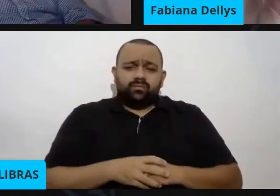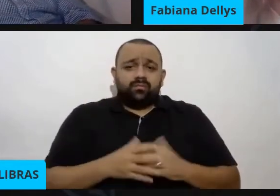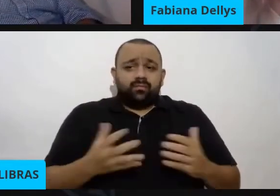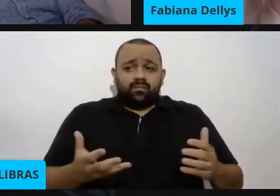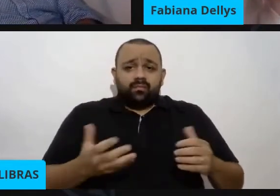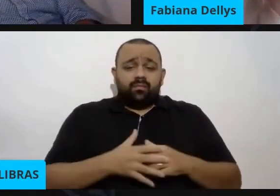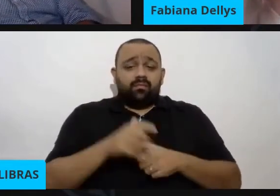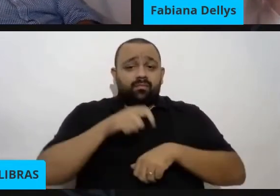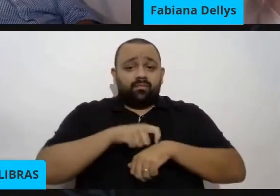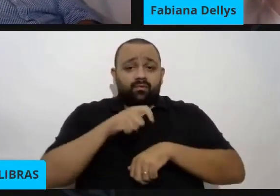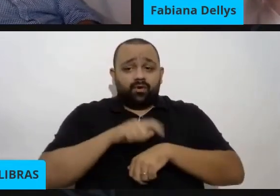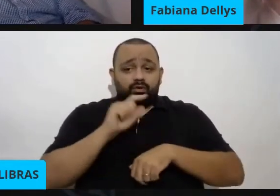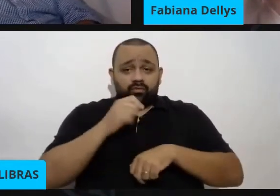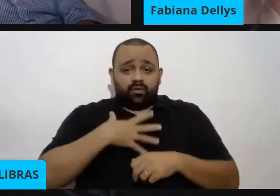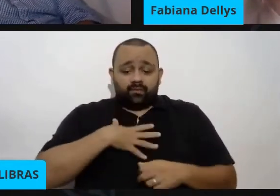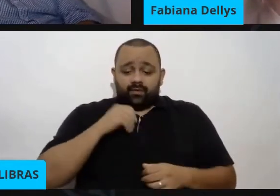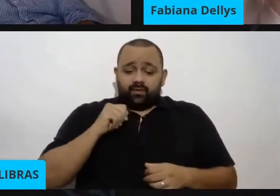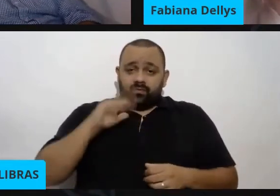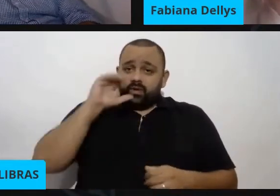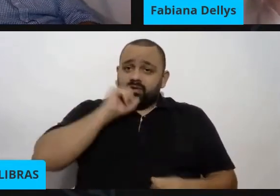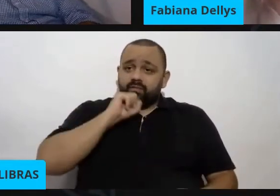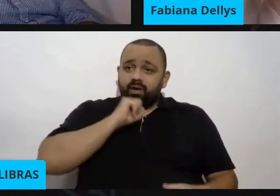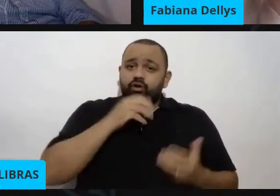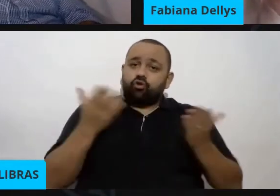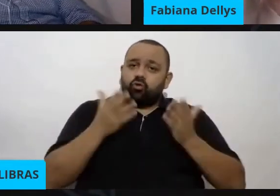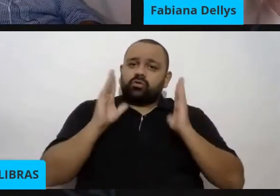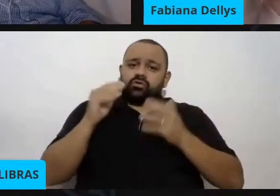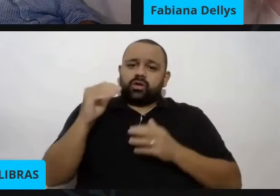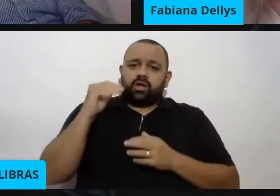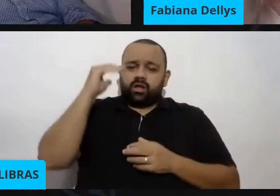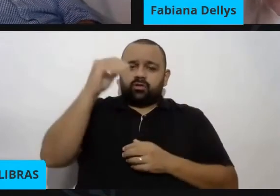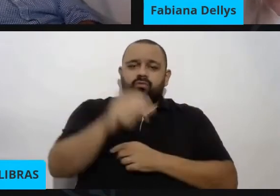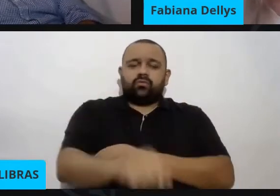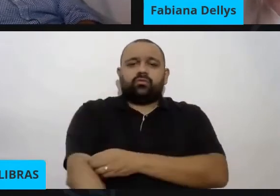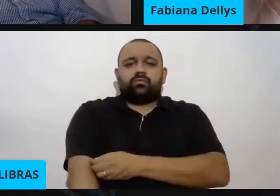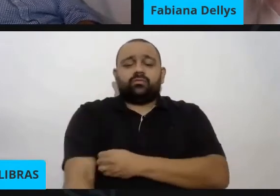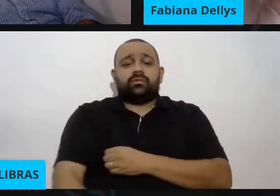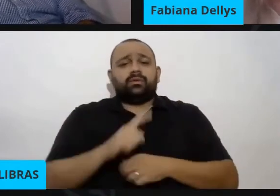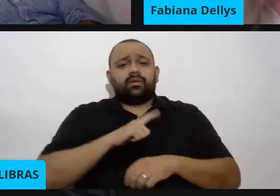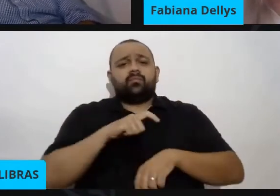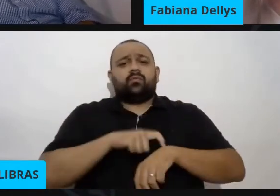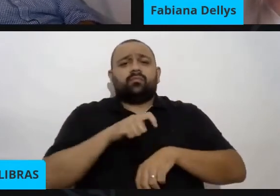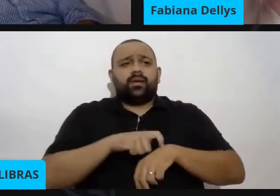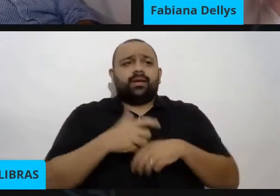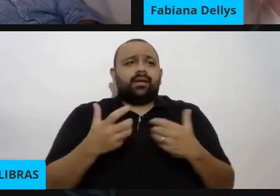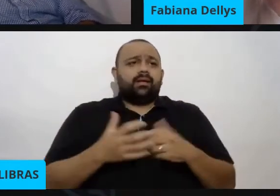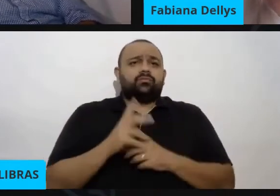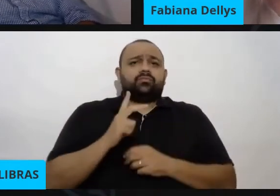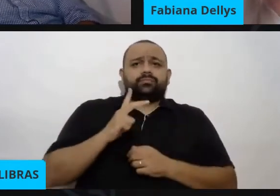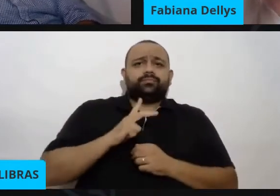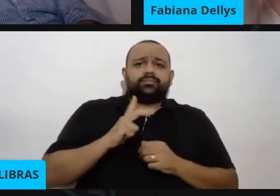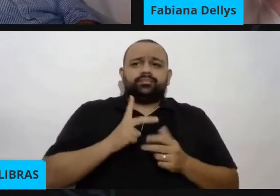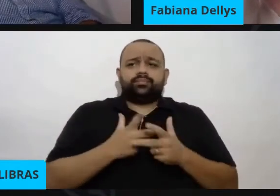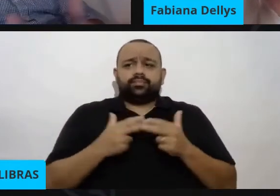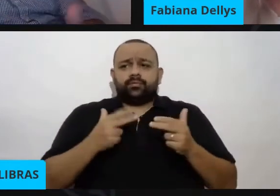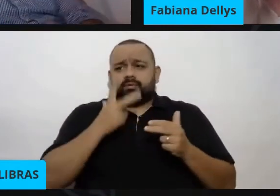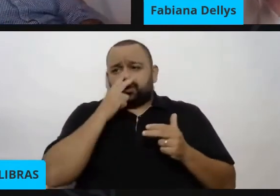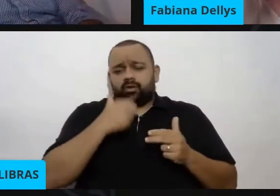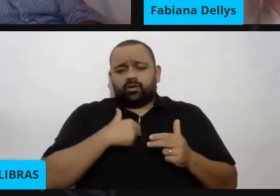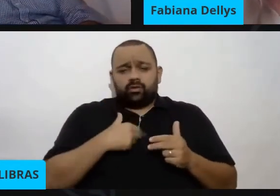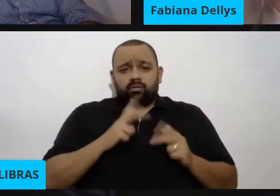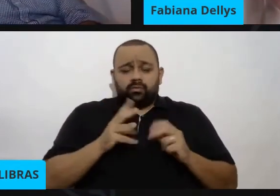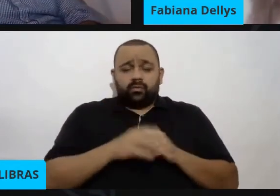Aí chegou um momento que meu filho mais velho, hoje já adulto, estava numa fase dessa de independência, eu temia a mesma coisa. Aí eu encontrei